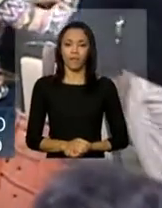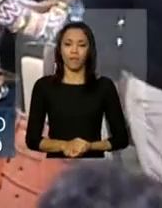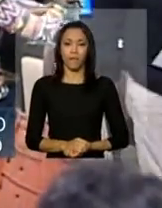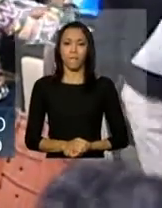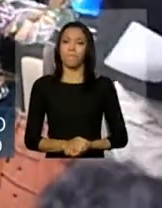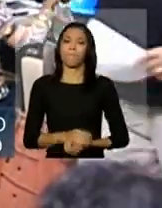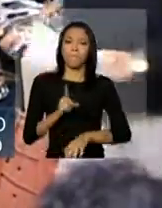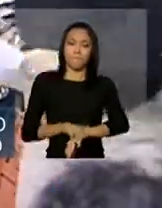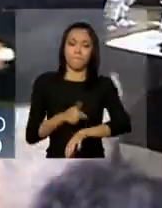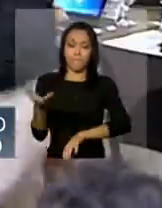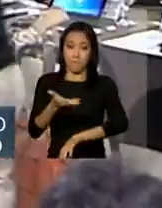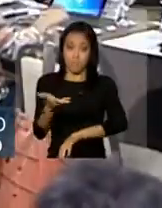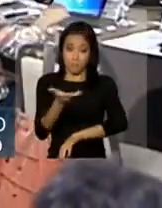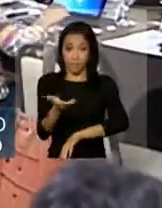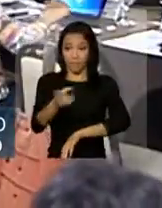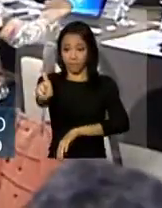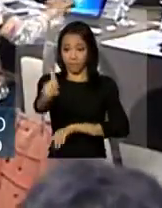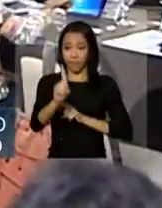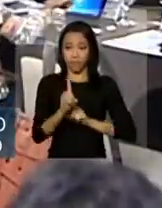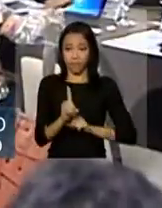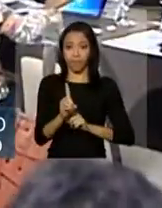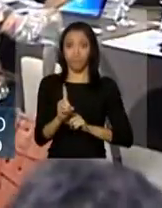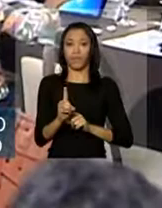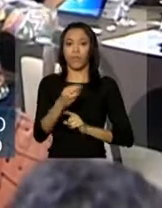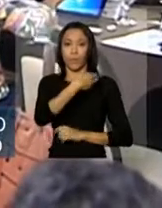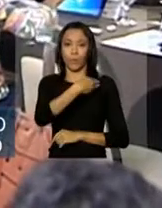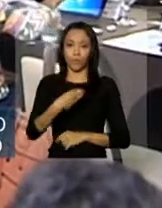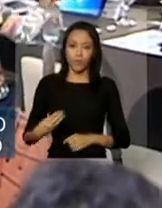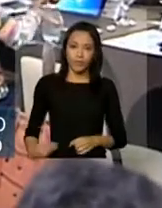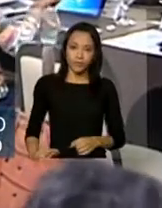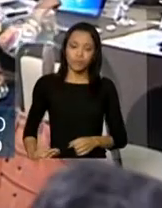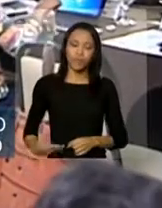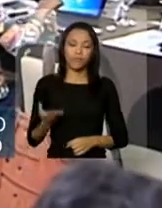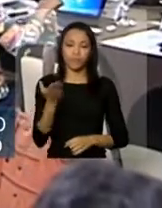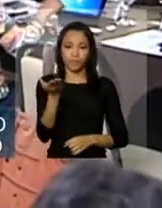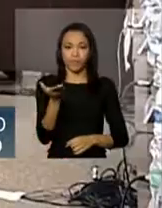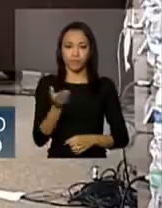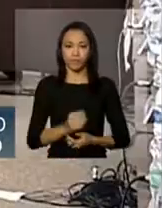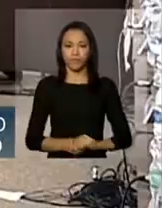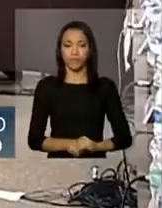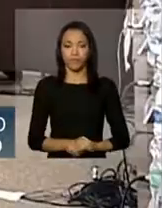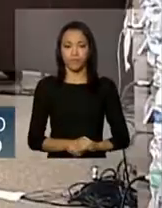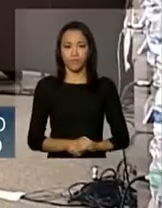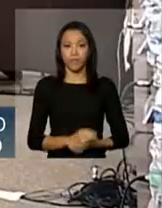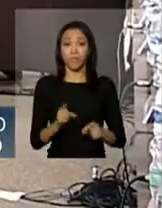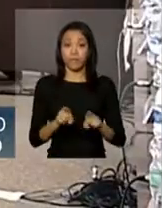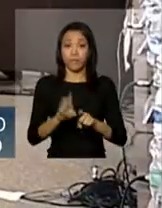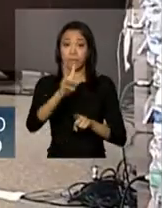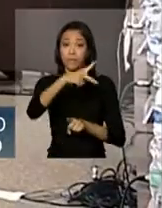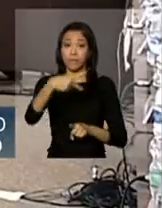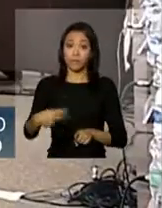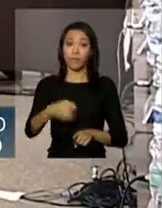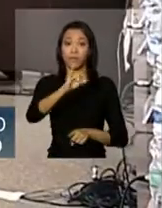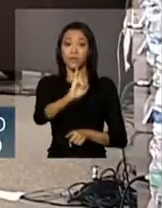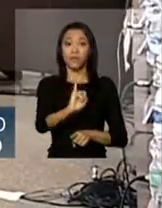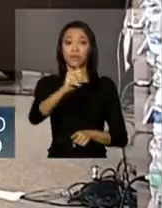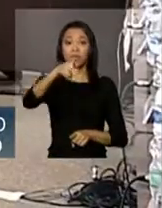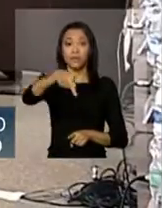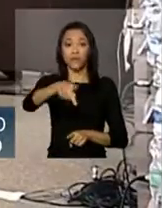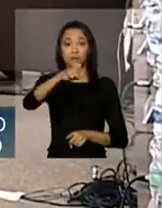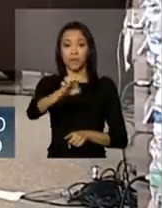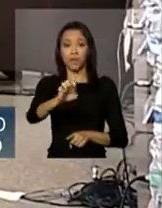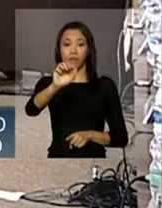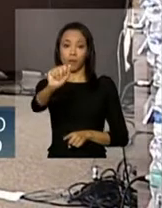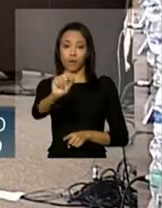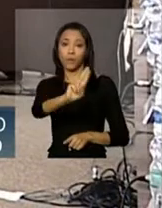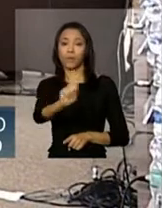Neste momento, convidamos o excelentíssimo senhor ministro da SAI e presidente do IPEA, Marcelo